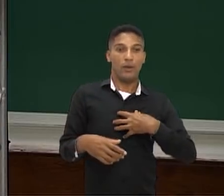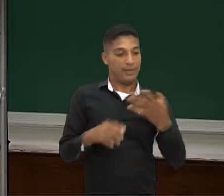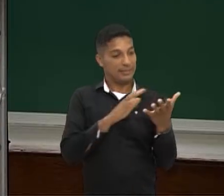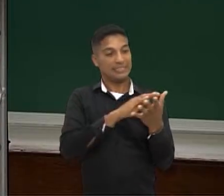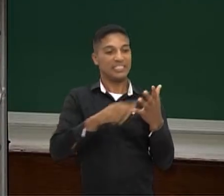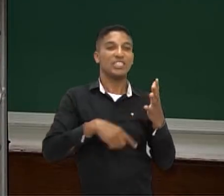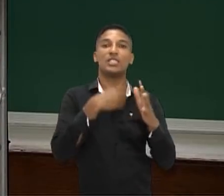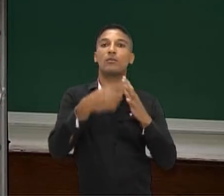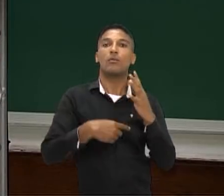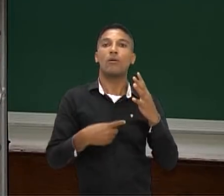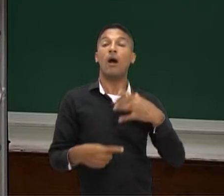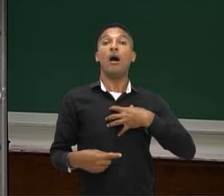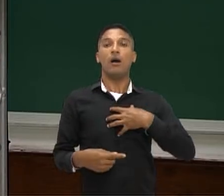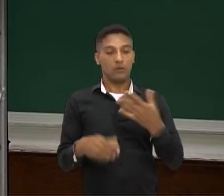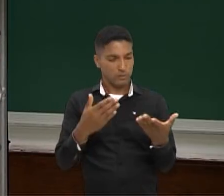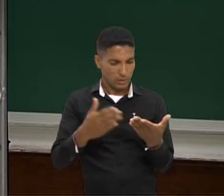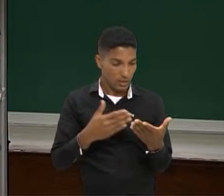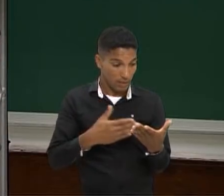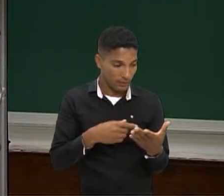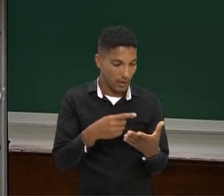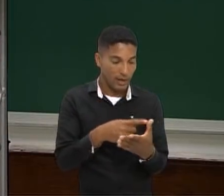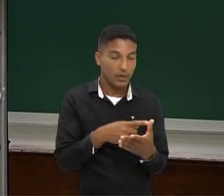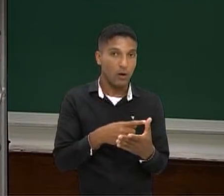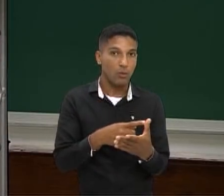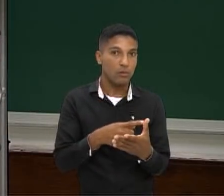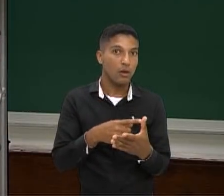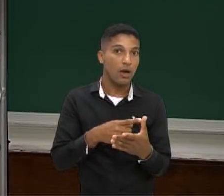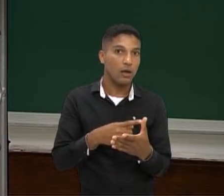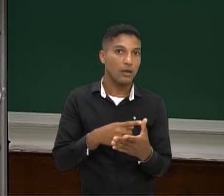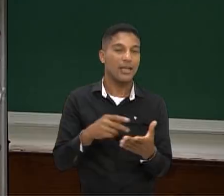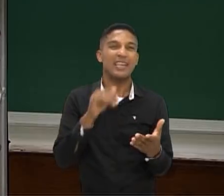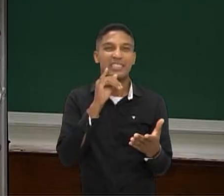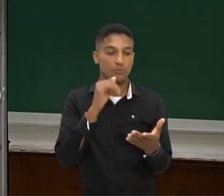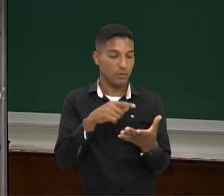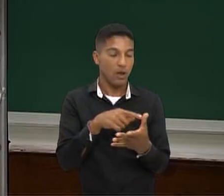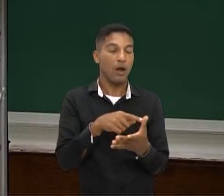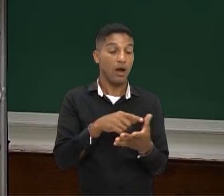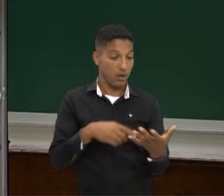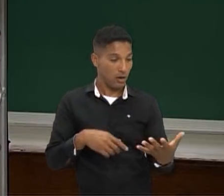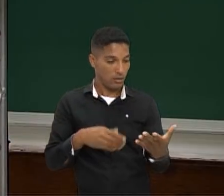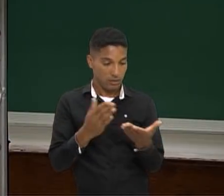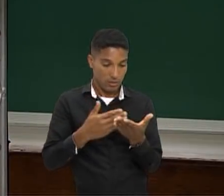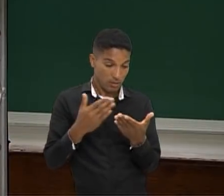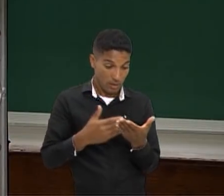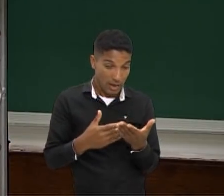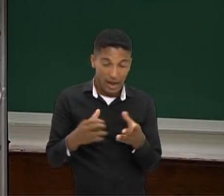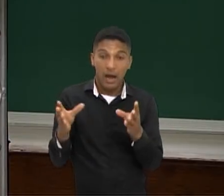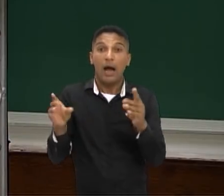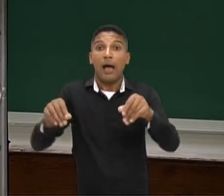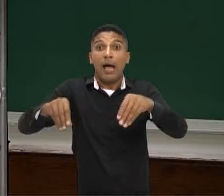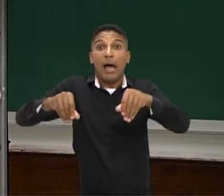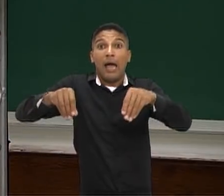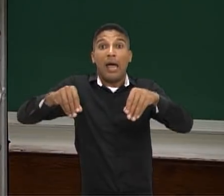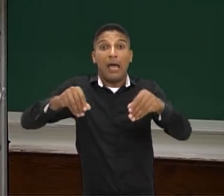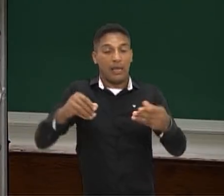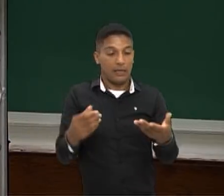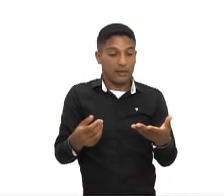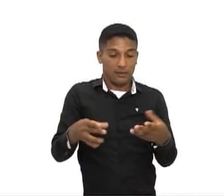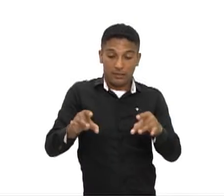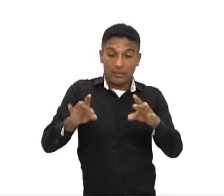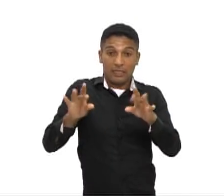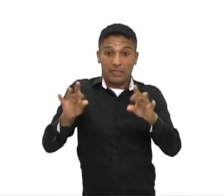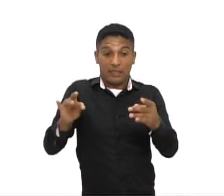torna a narrativa mais literária, mais artística e mais atrativa, certo? Então, vejam que